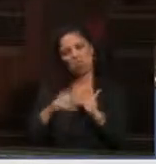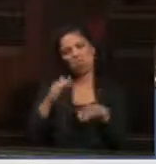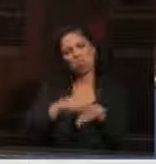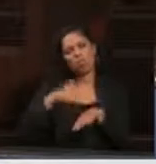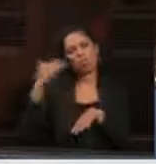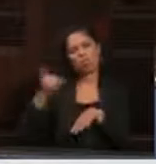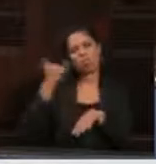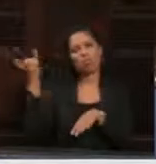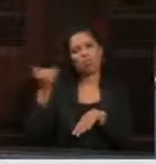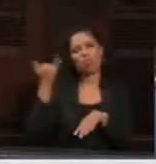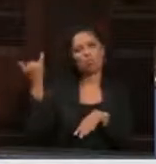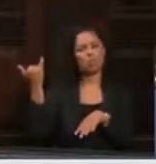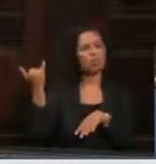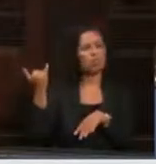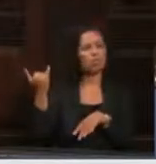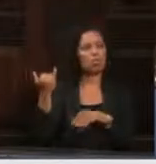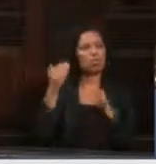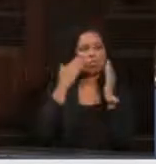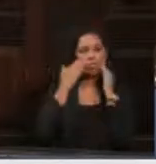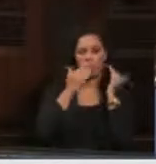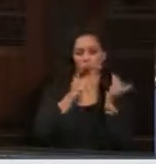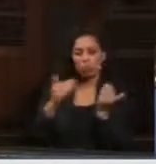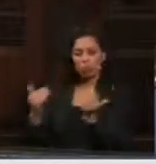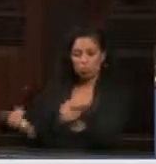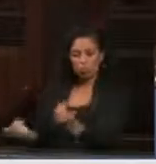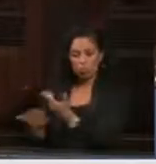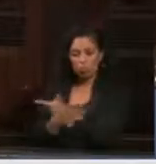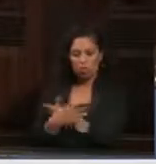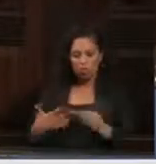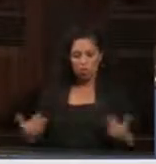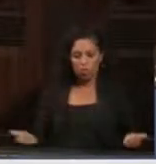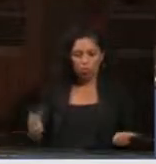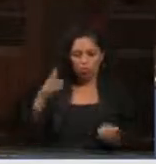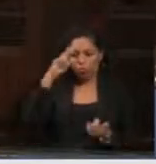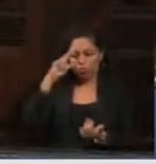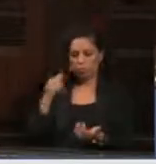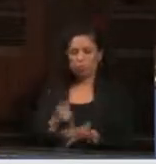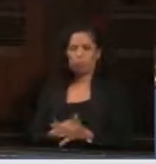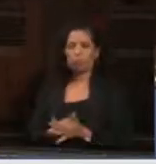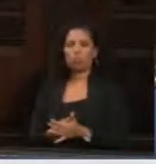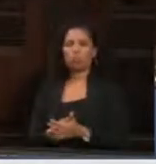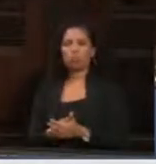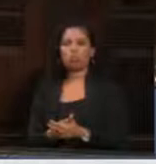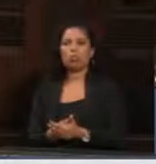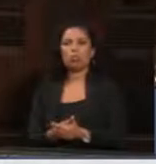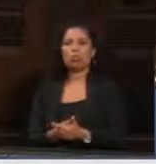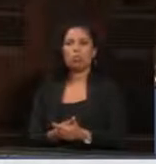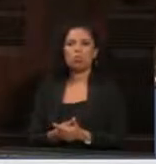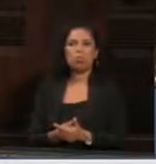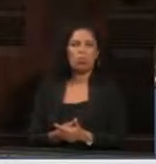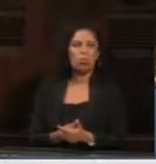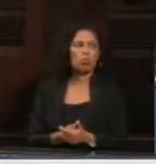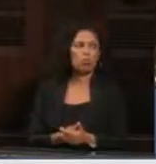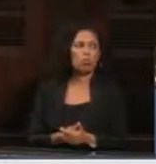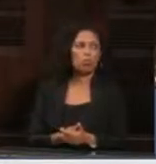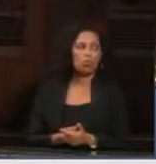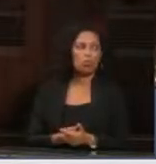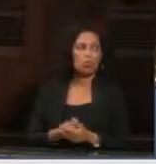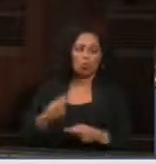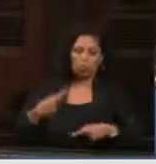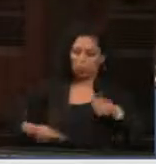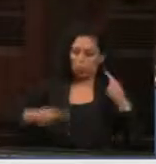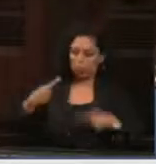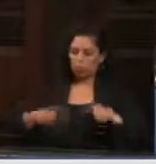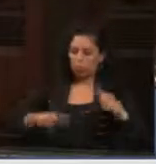para embasar decisões para embasar a tomada de decisões ainda com formulação de políticas em